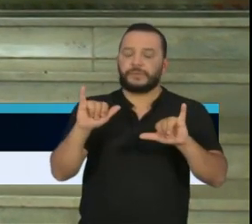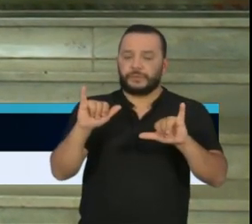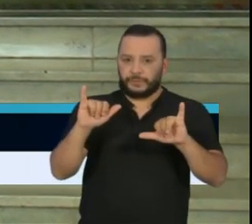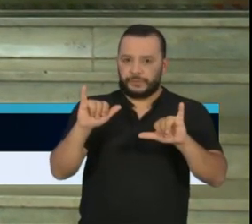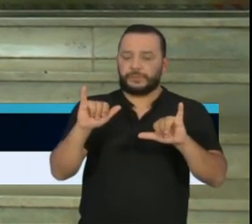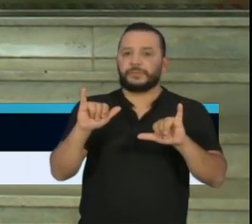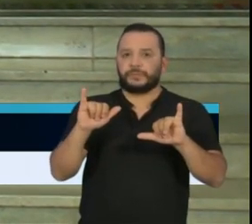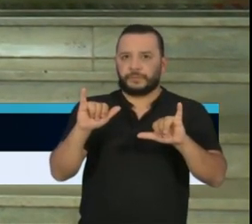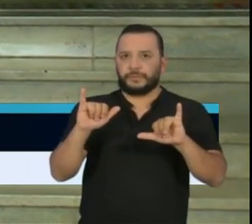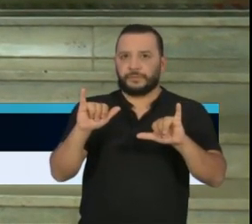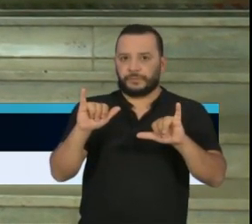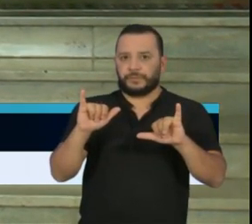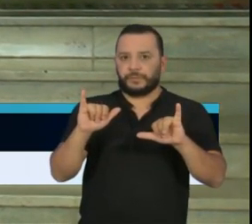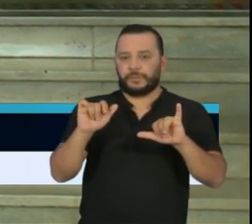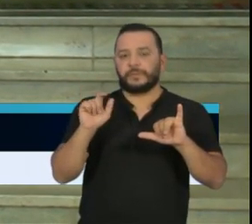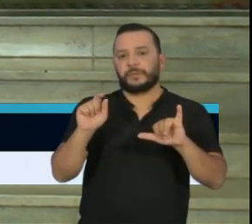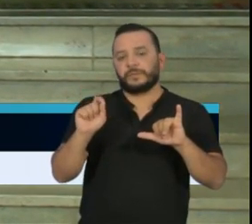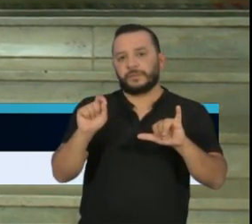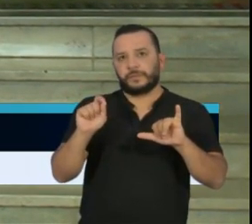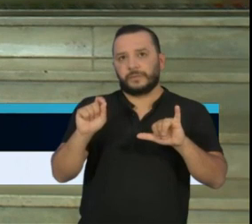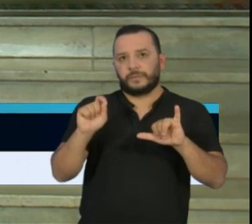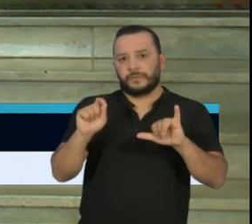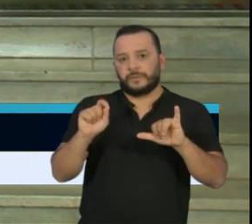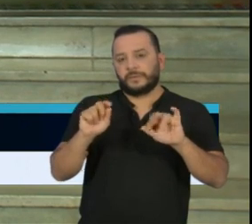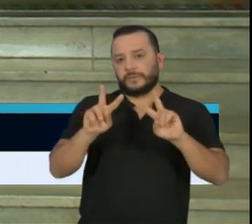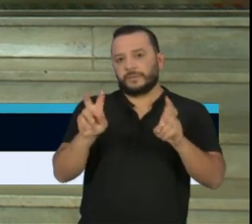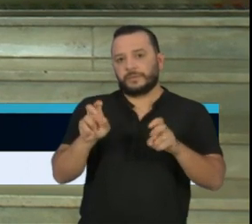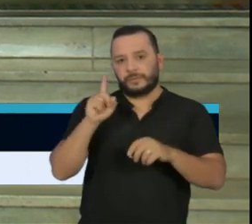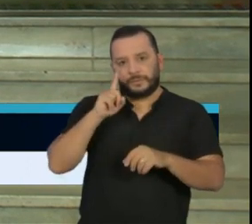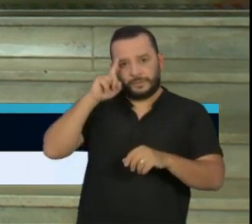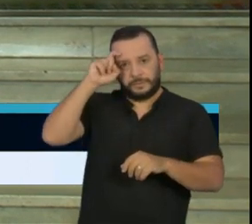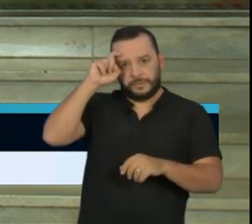falando sobre Sérgio Moro,